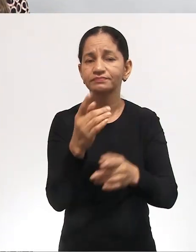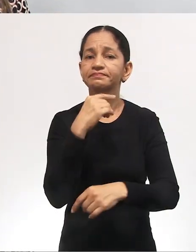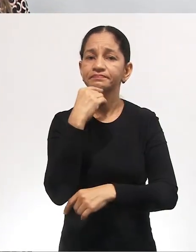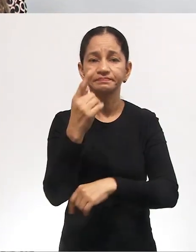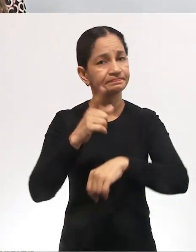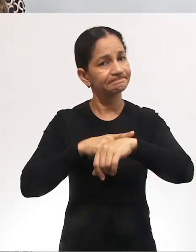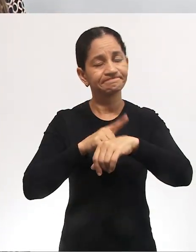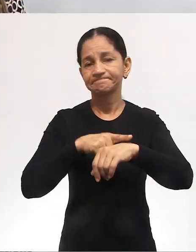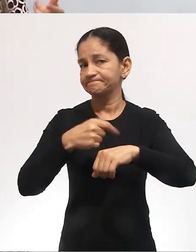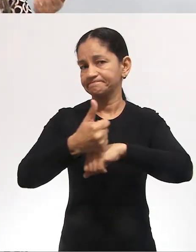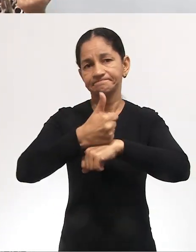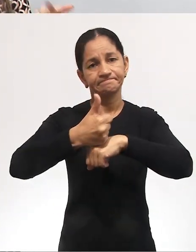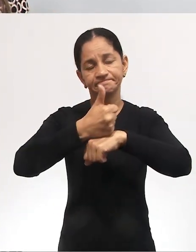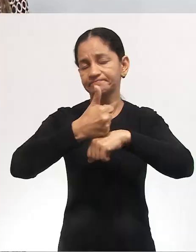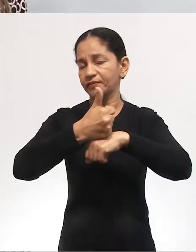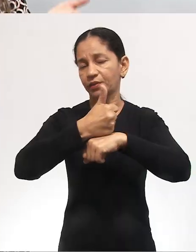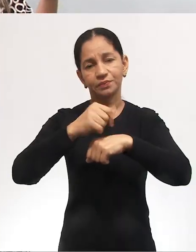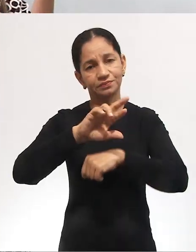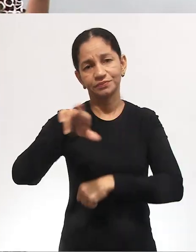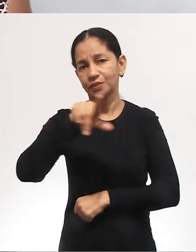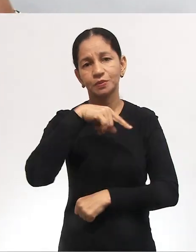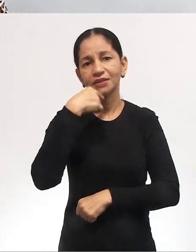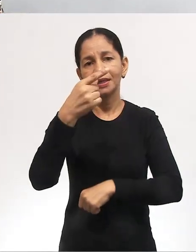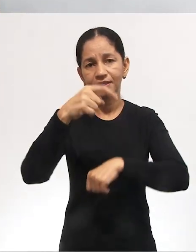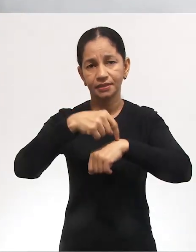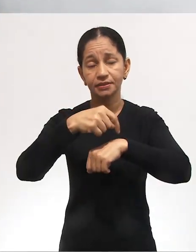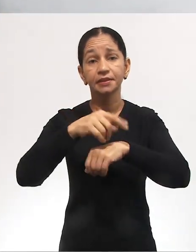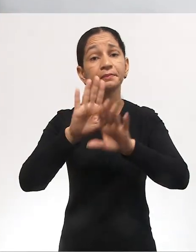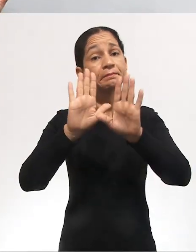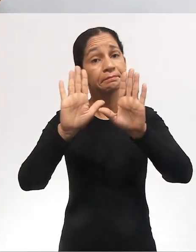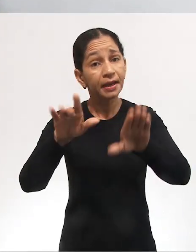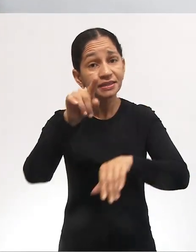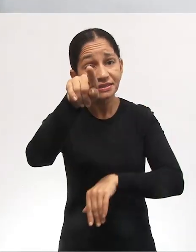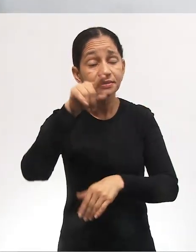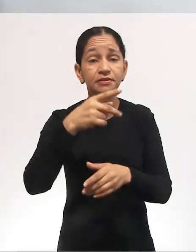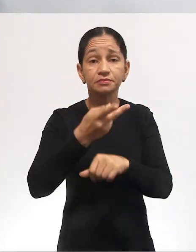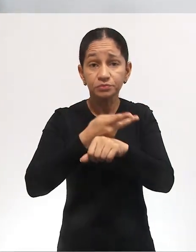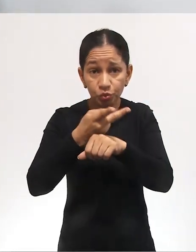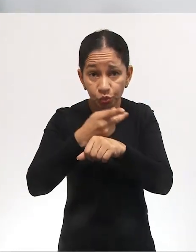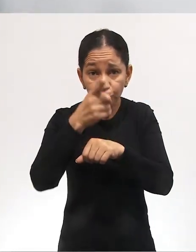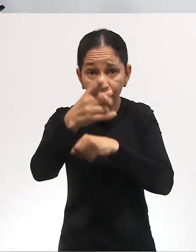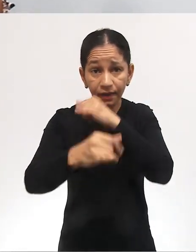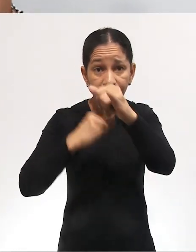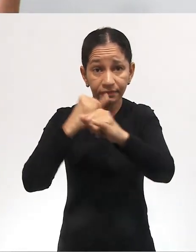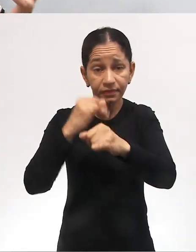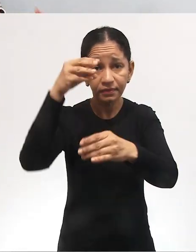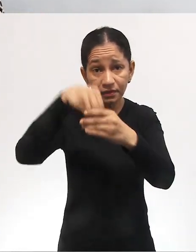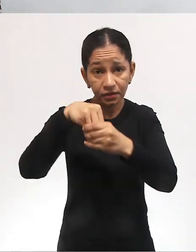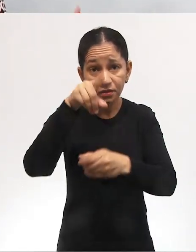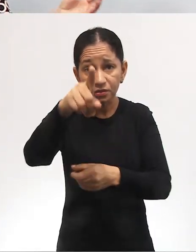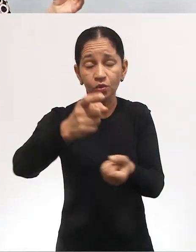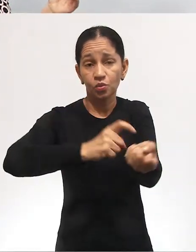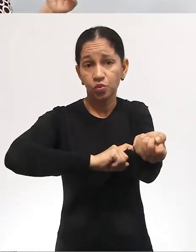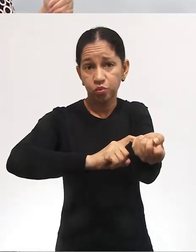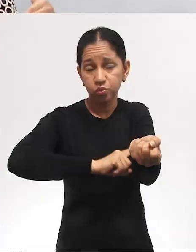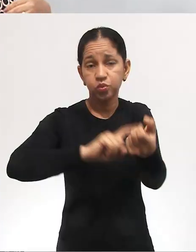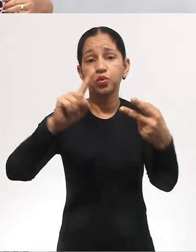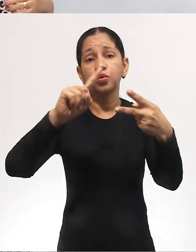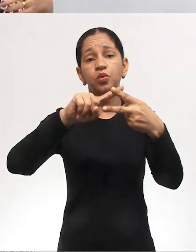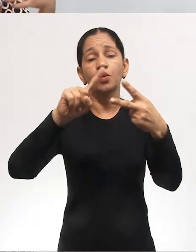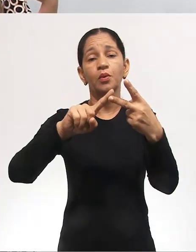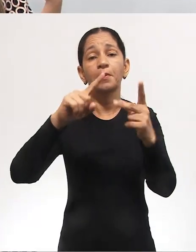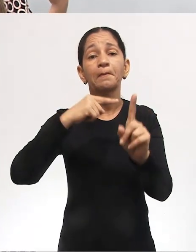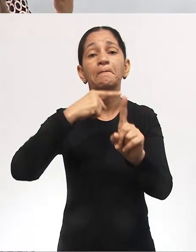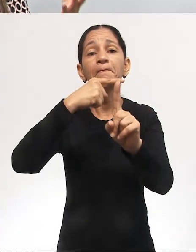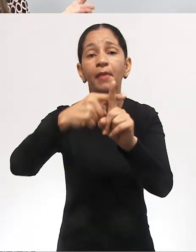somos especialistas, mas em artigos científicos e muitas coisas nós observamos que o estresse, a questão